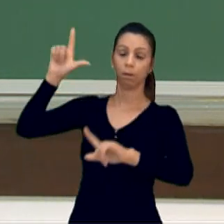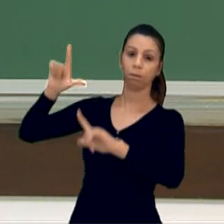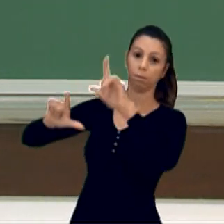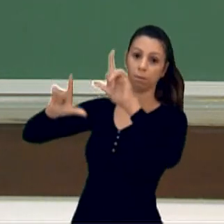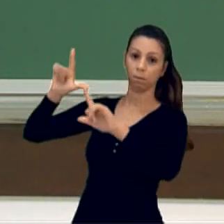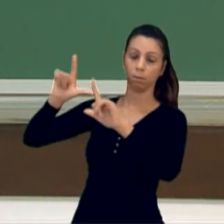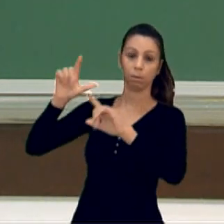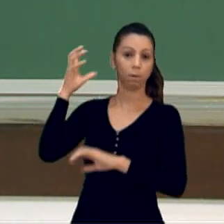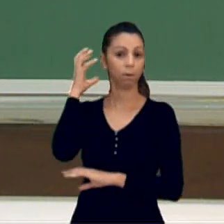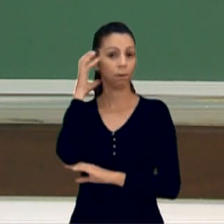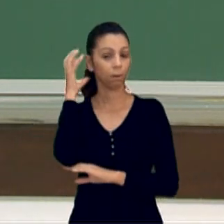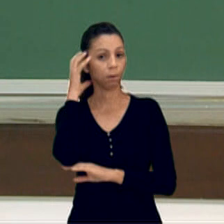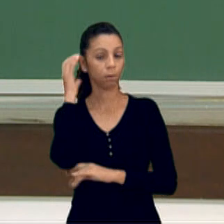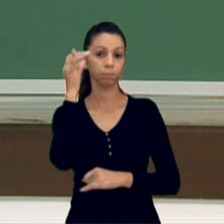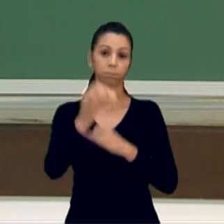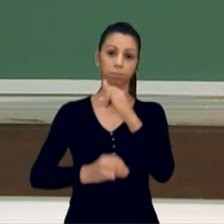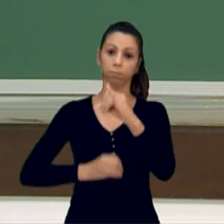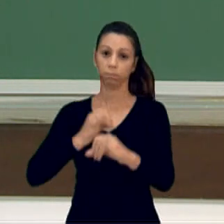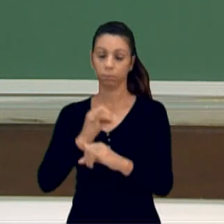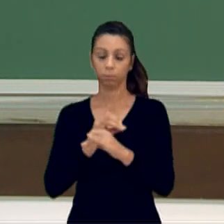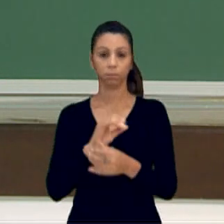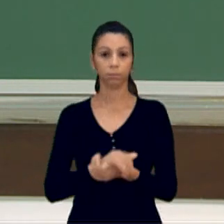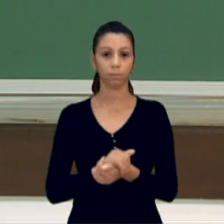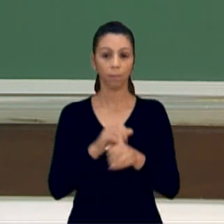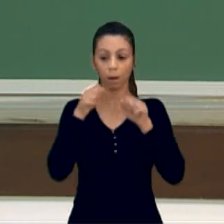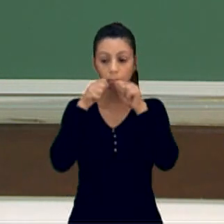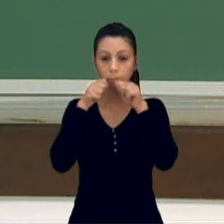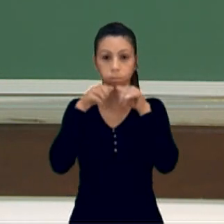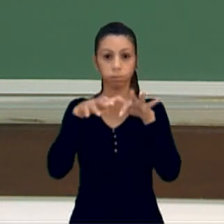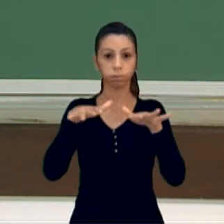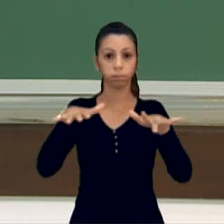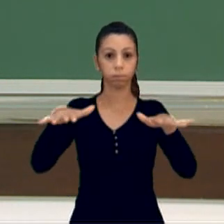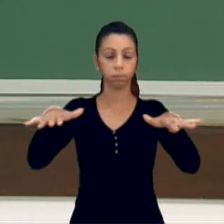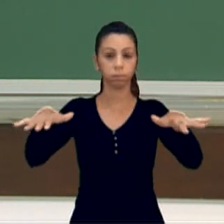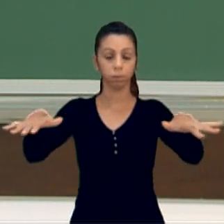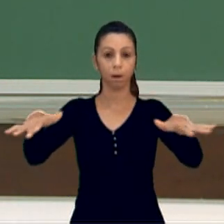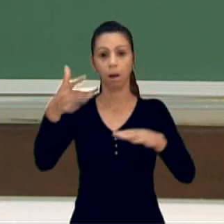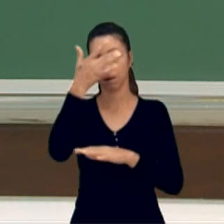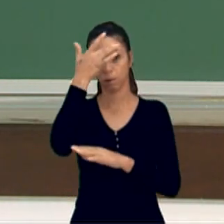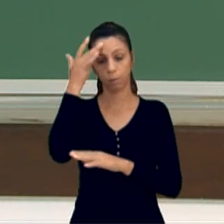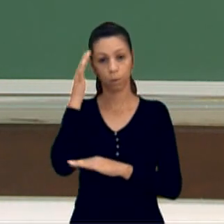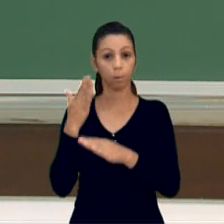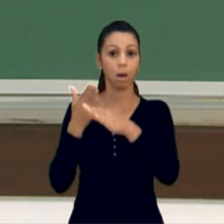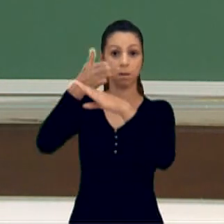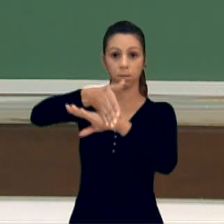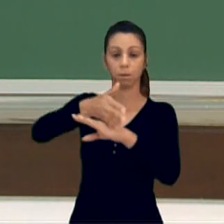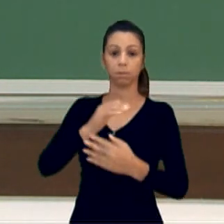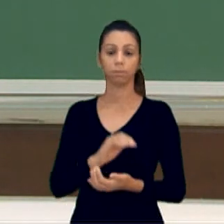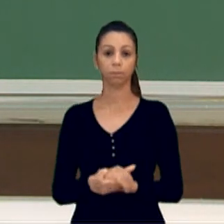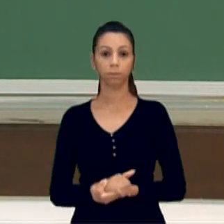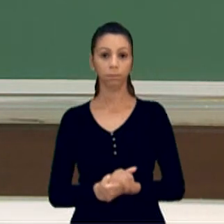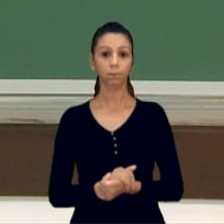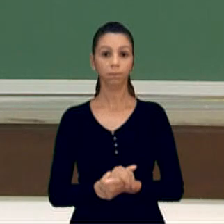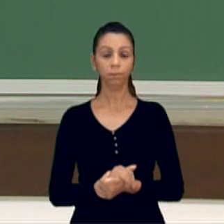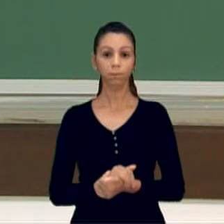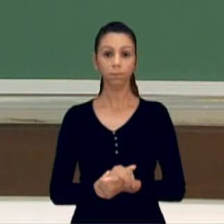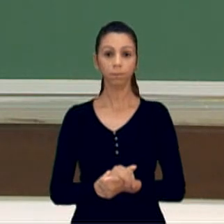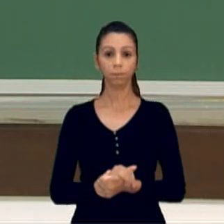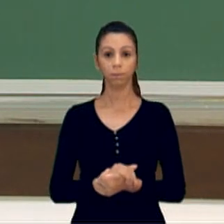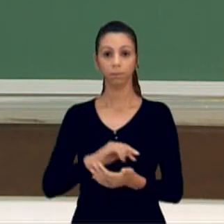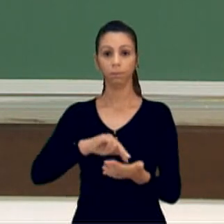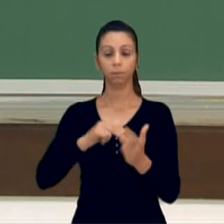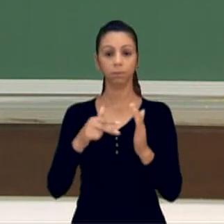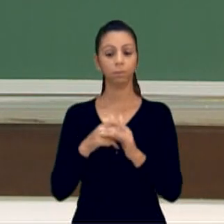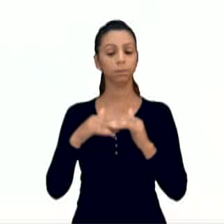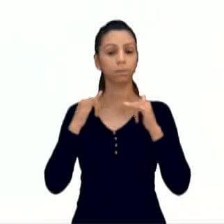Televisão, rádio, internet, que tem o alcance de muitas pessoas. Então, o que um anúncio